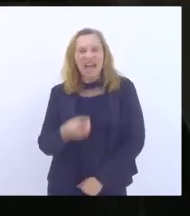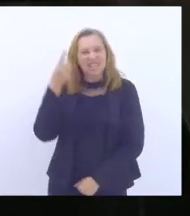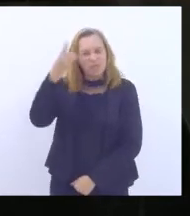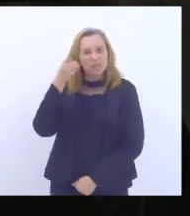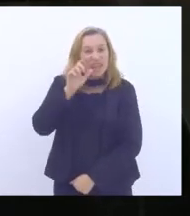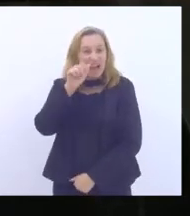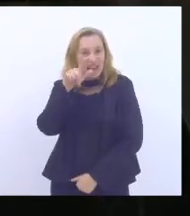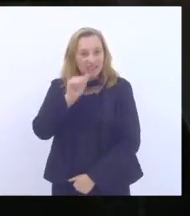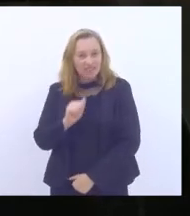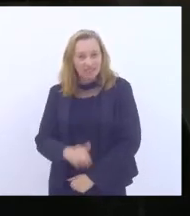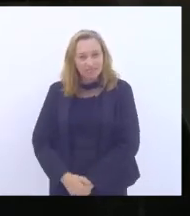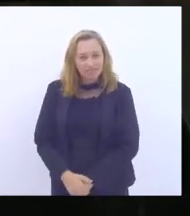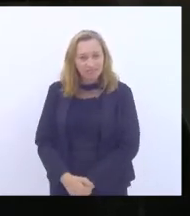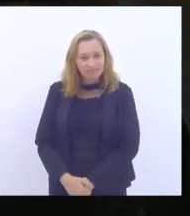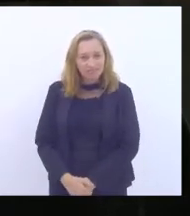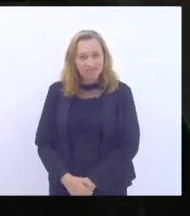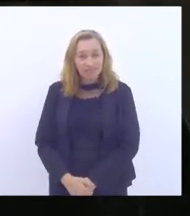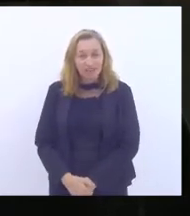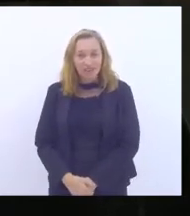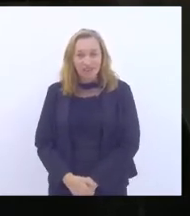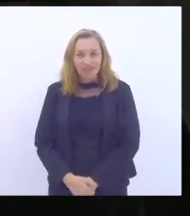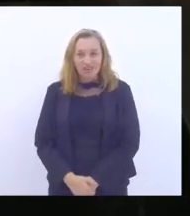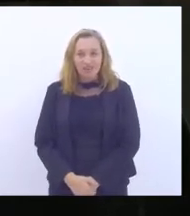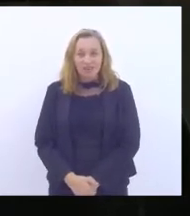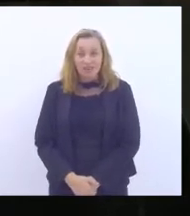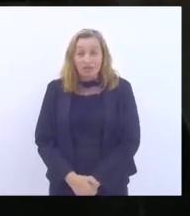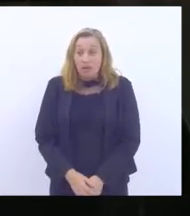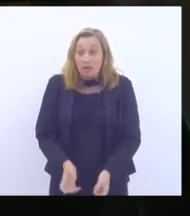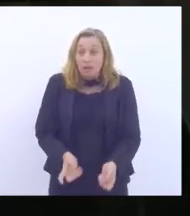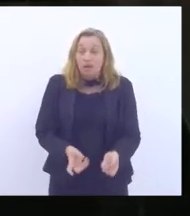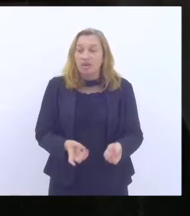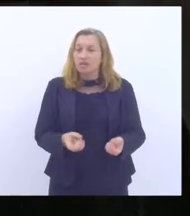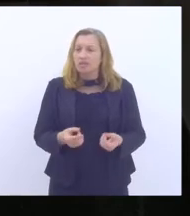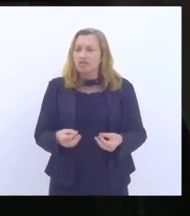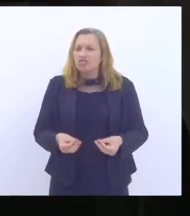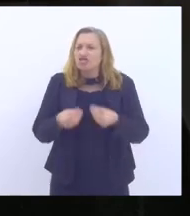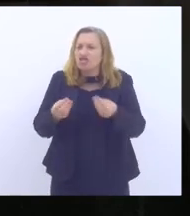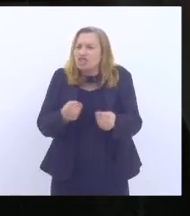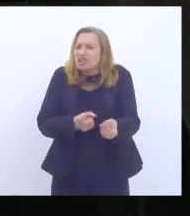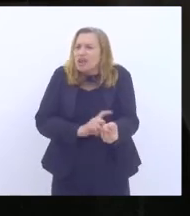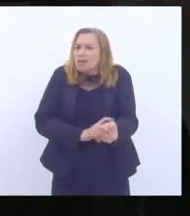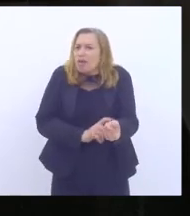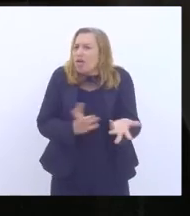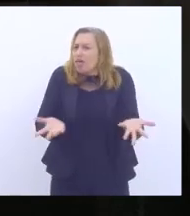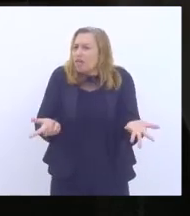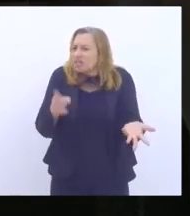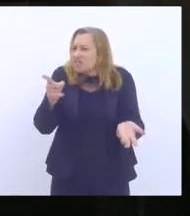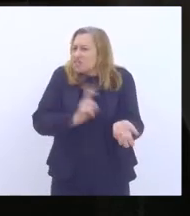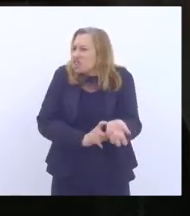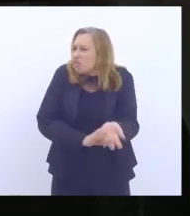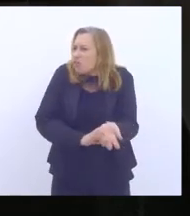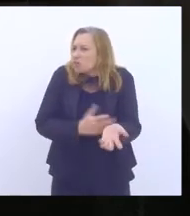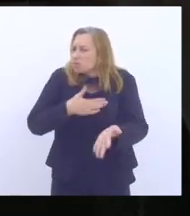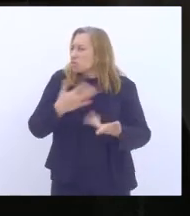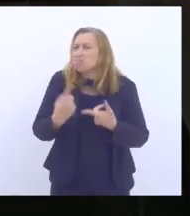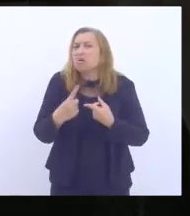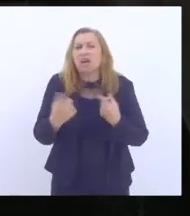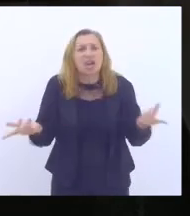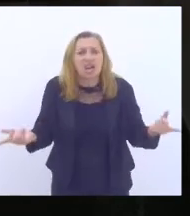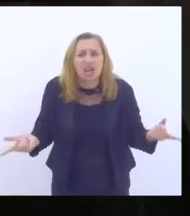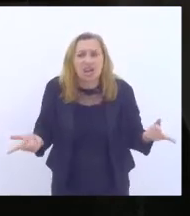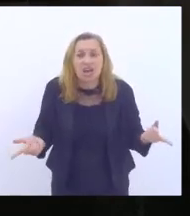deputada Alana Passos faz causar tantos temores neste local eu queria entender Oi